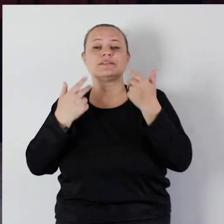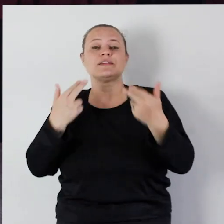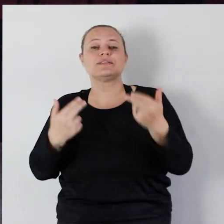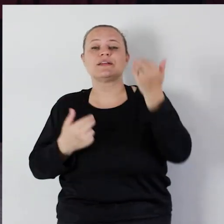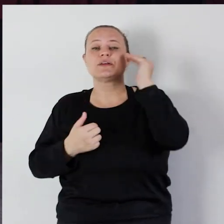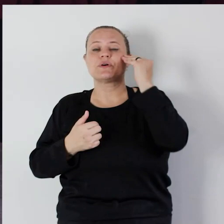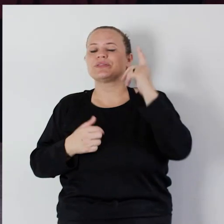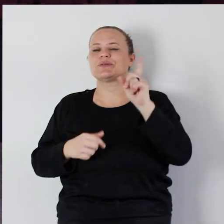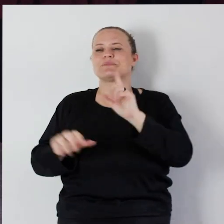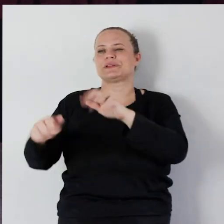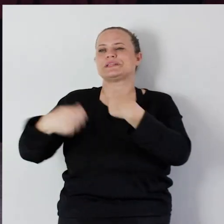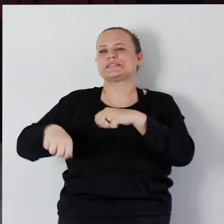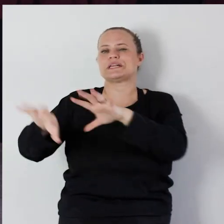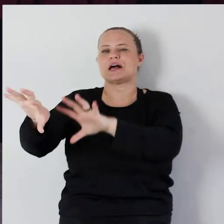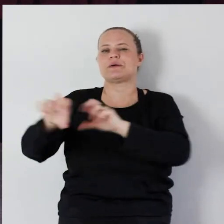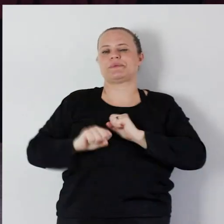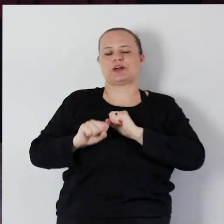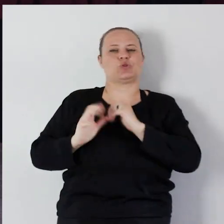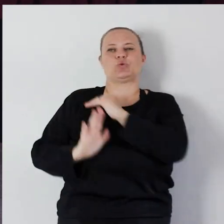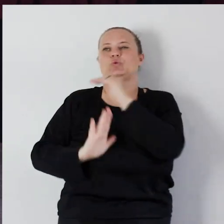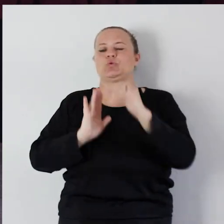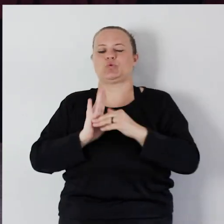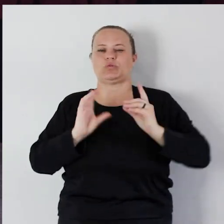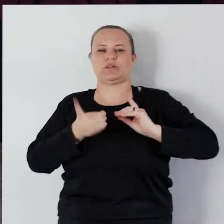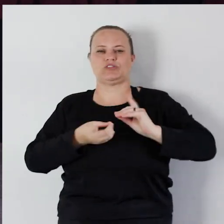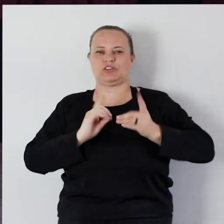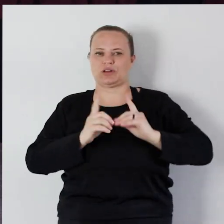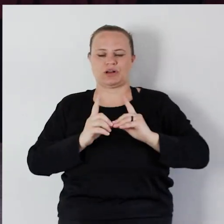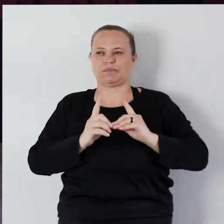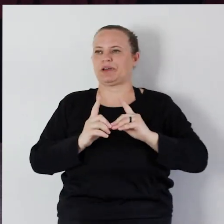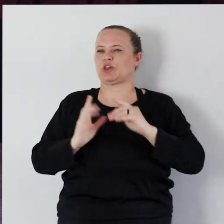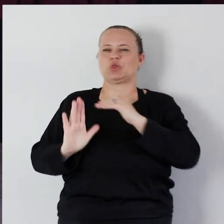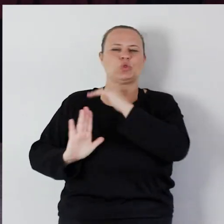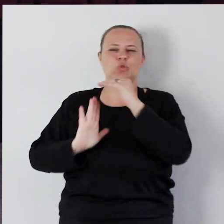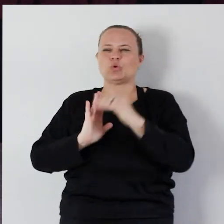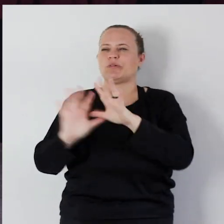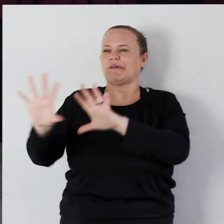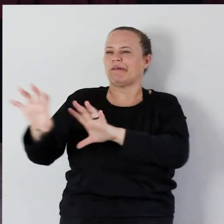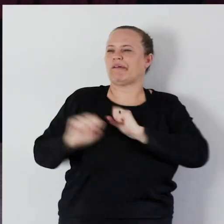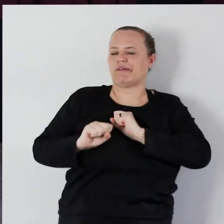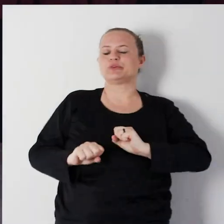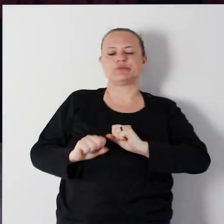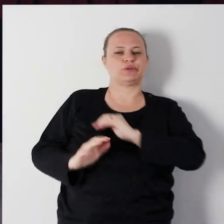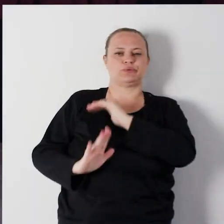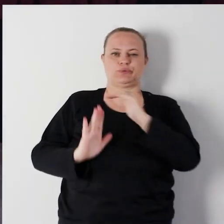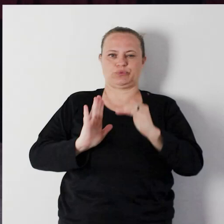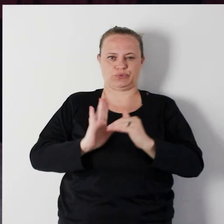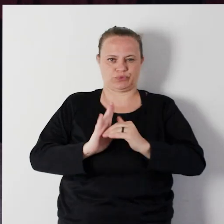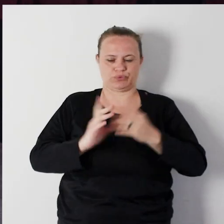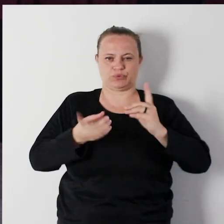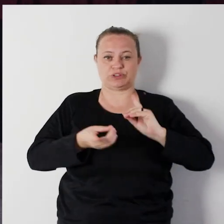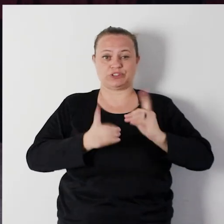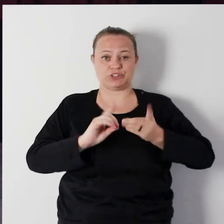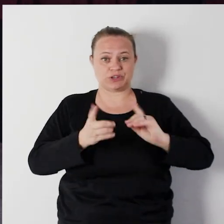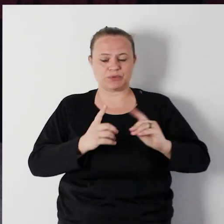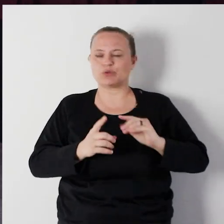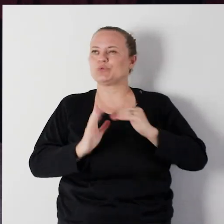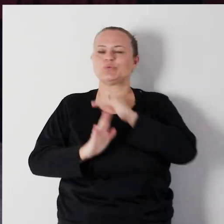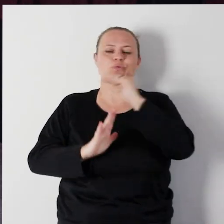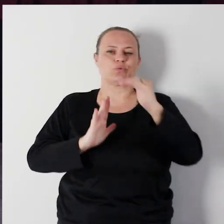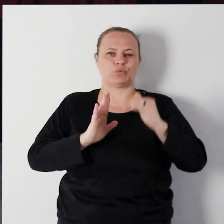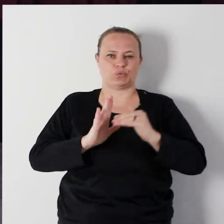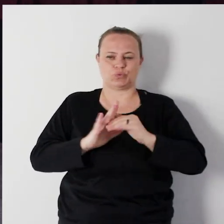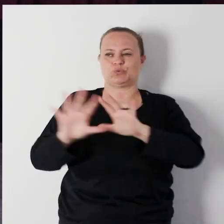eu acho que é essa necessidade de entender melhor. O que a gente chama atenção, que entender da linguagem não é absorver